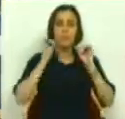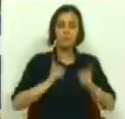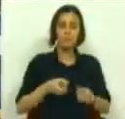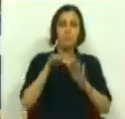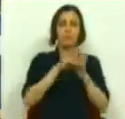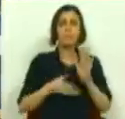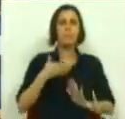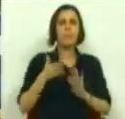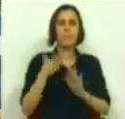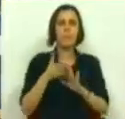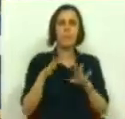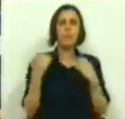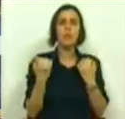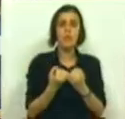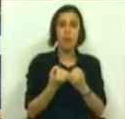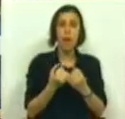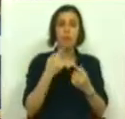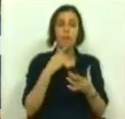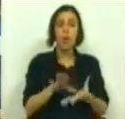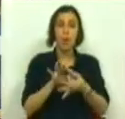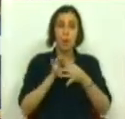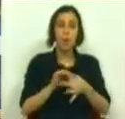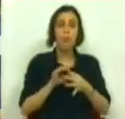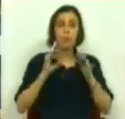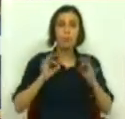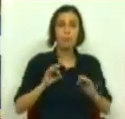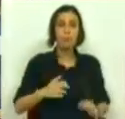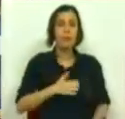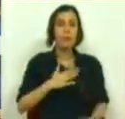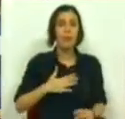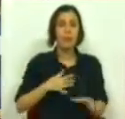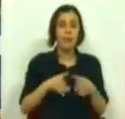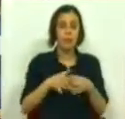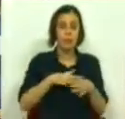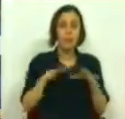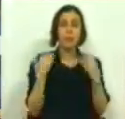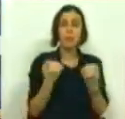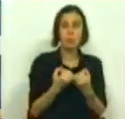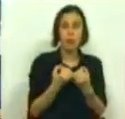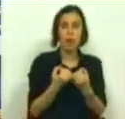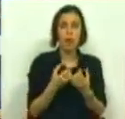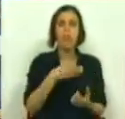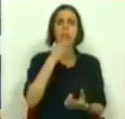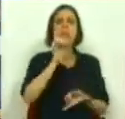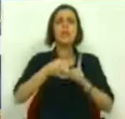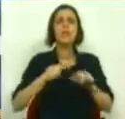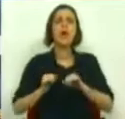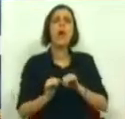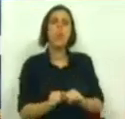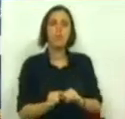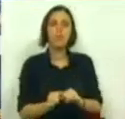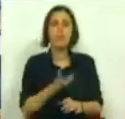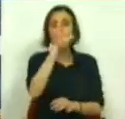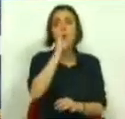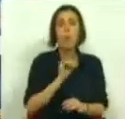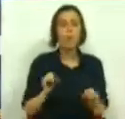implementa um programa de emergência social em estreita colaboração com as entidades do setor social. E o que diz a oposição? Que